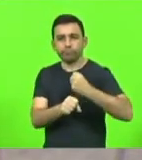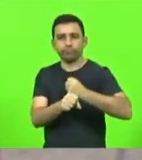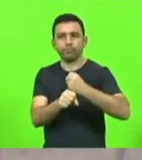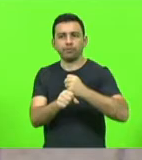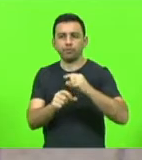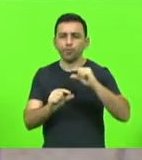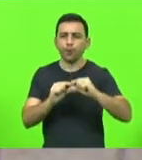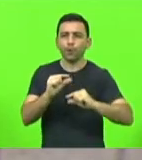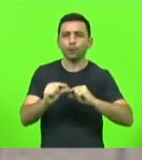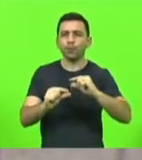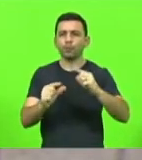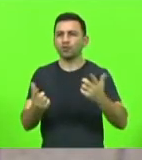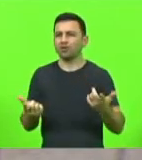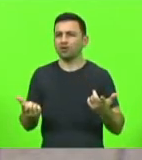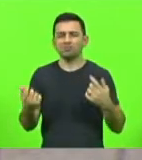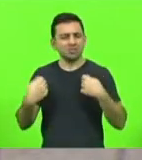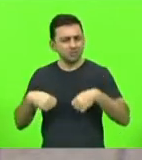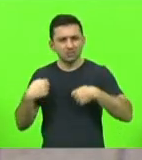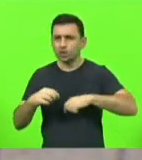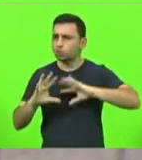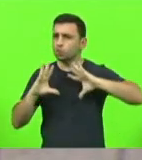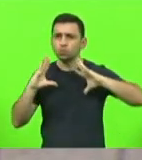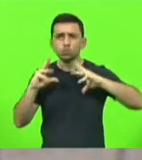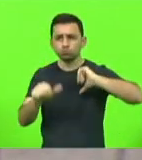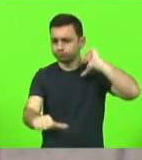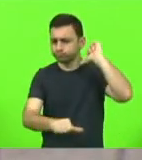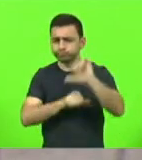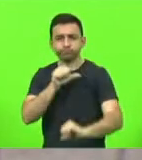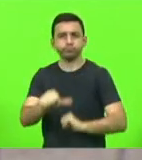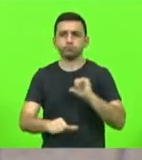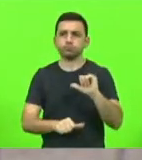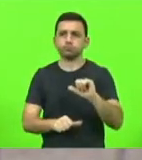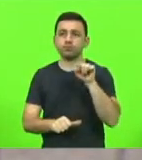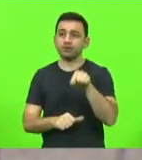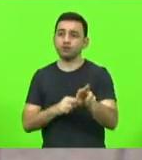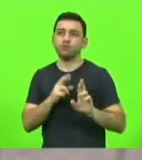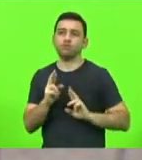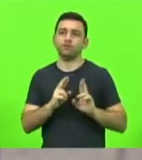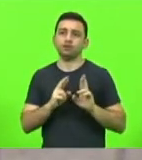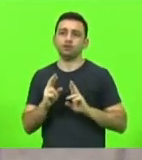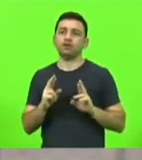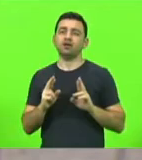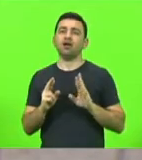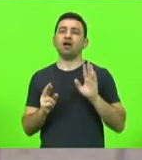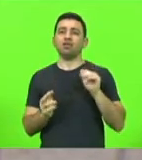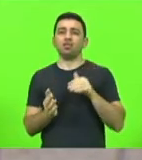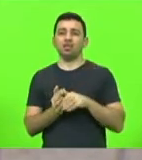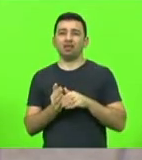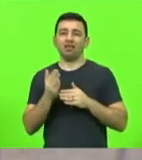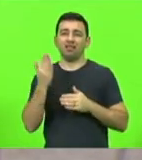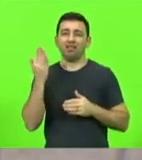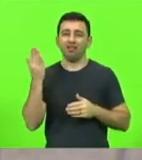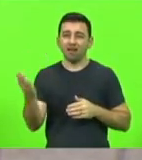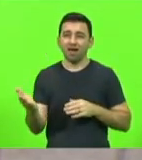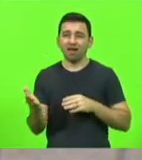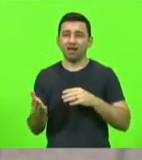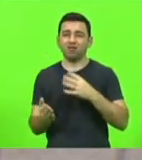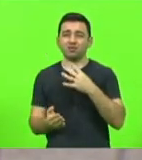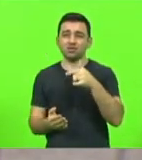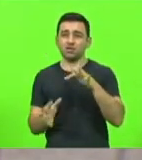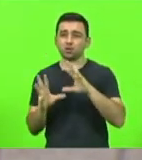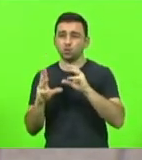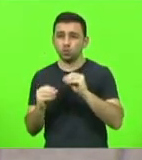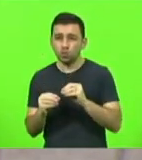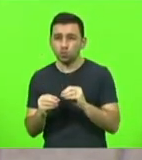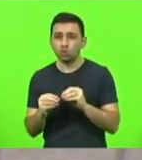mais. Tem que revitalizar essa rodovia. E até chegar lá em cima, no Alto Vale, vai demorar.